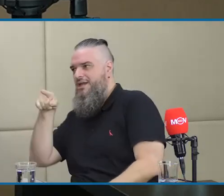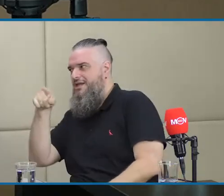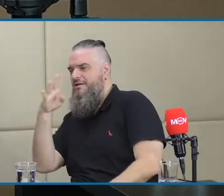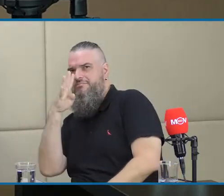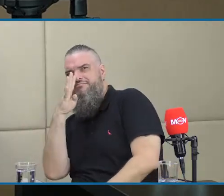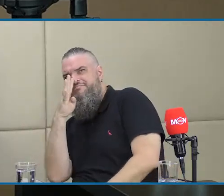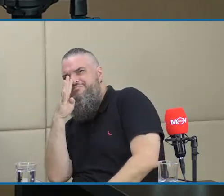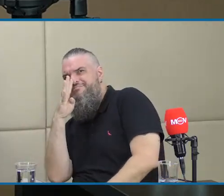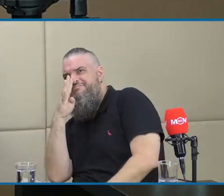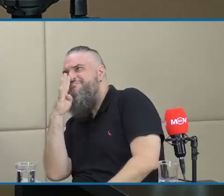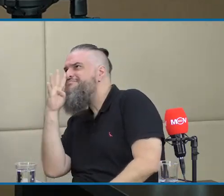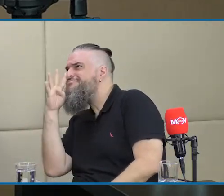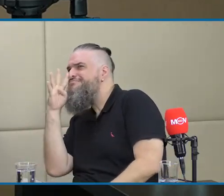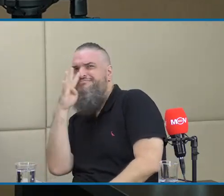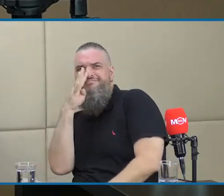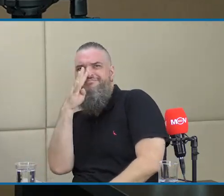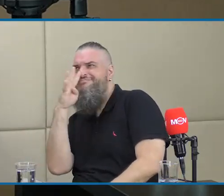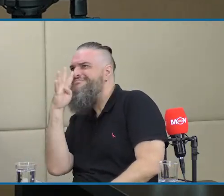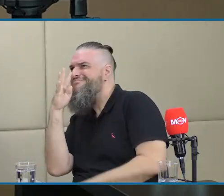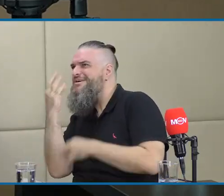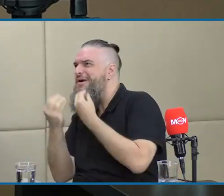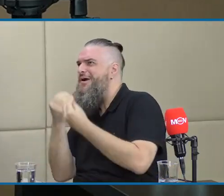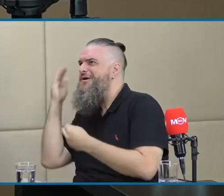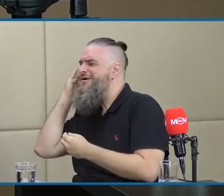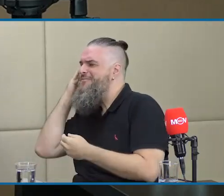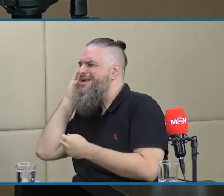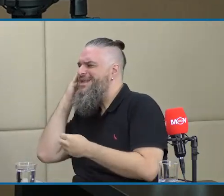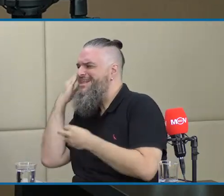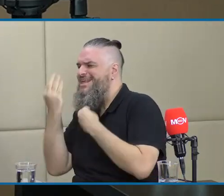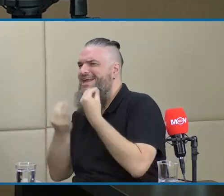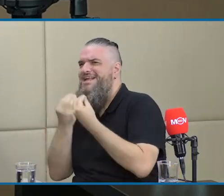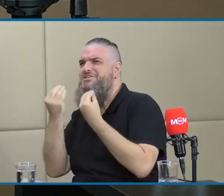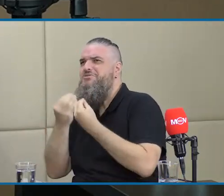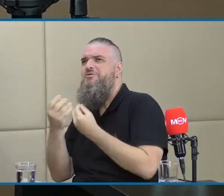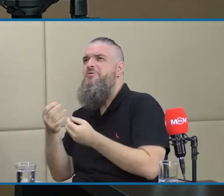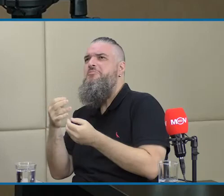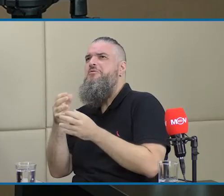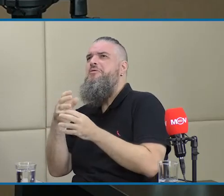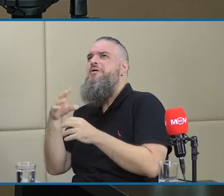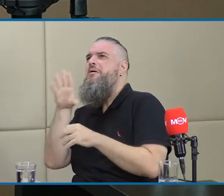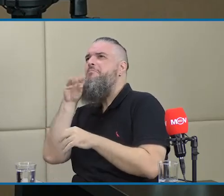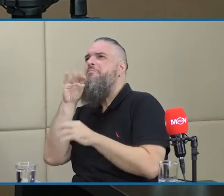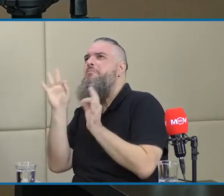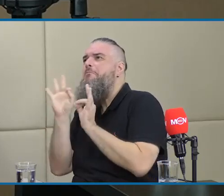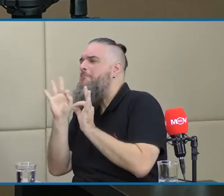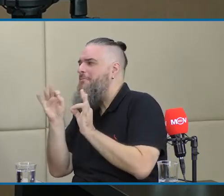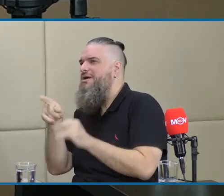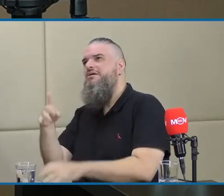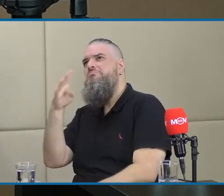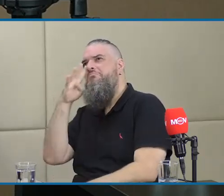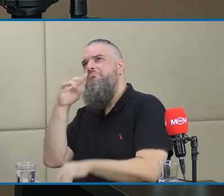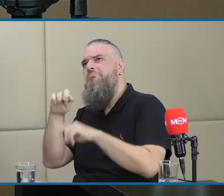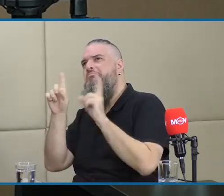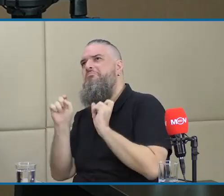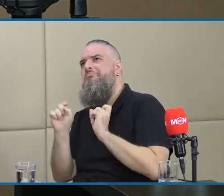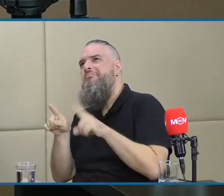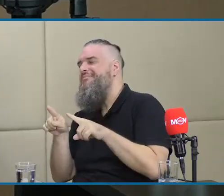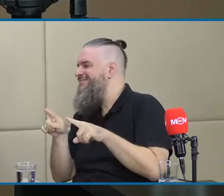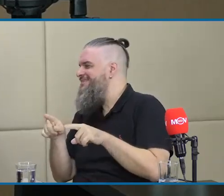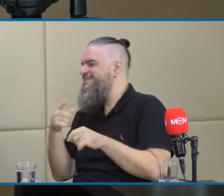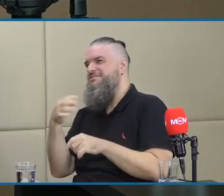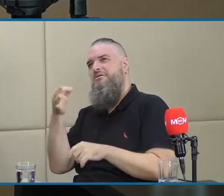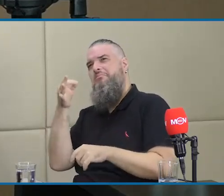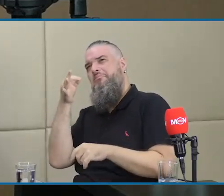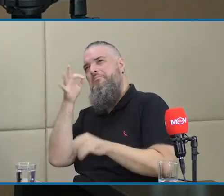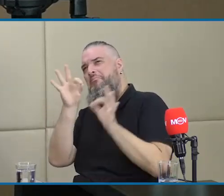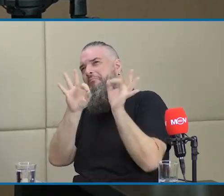sem entender como que conversar sem sair som, sem utilizar a boca, e eu ficava ali, né, só